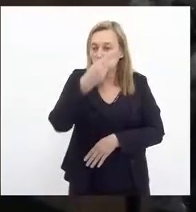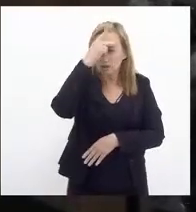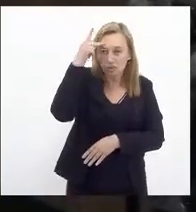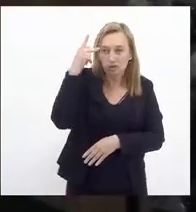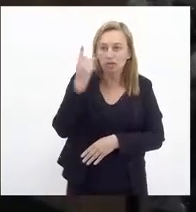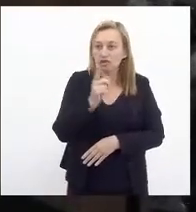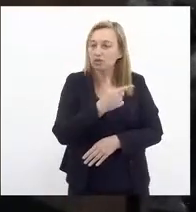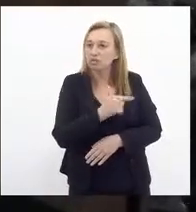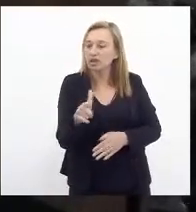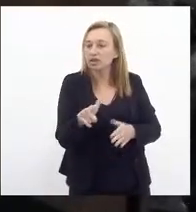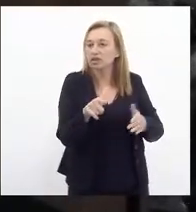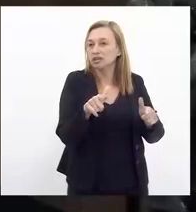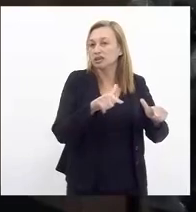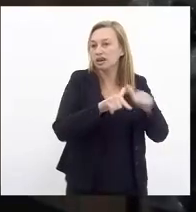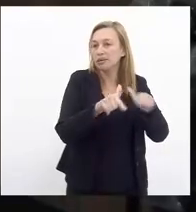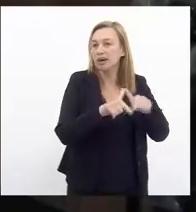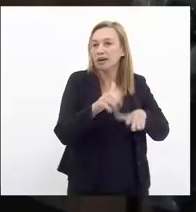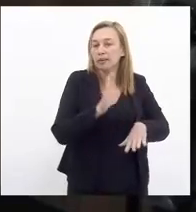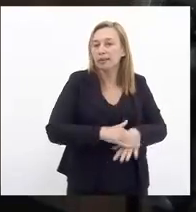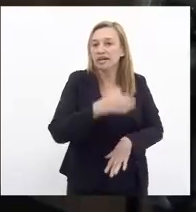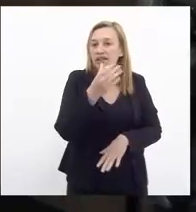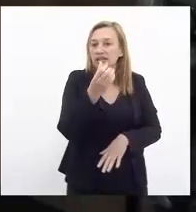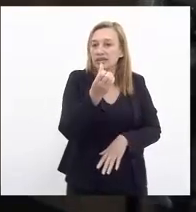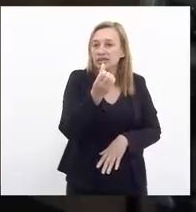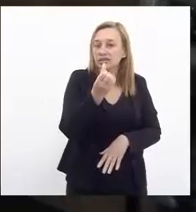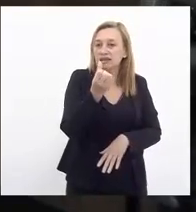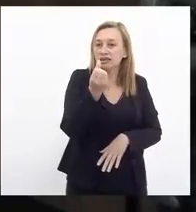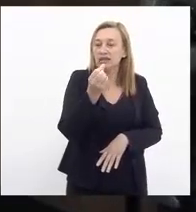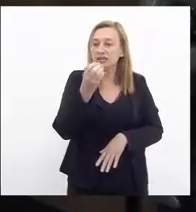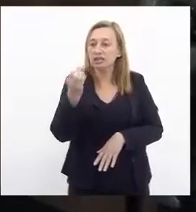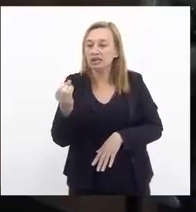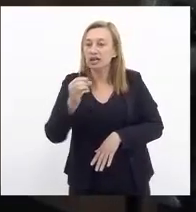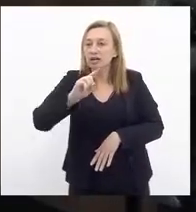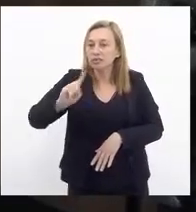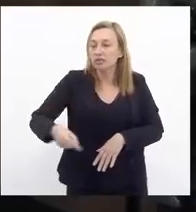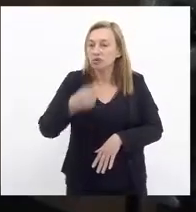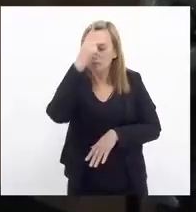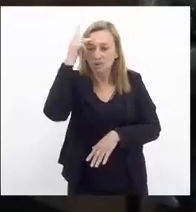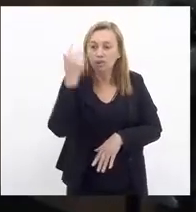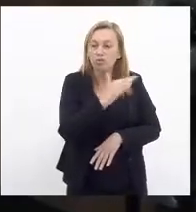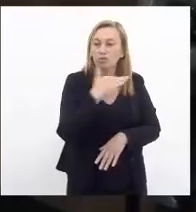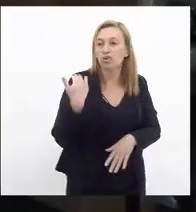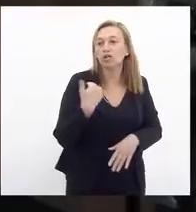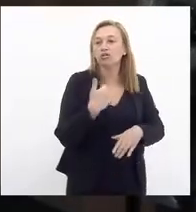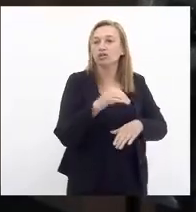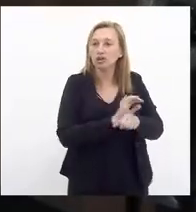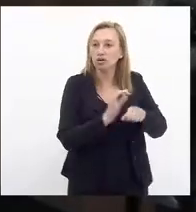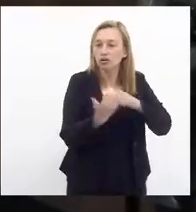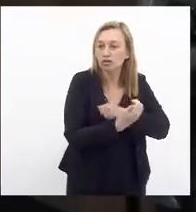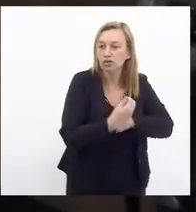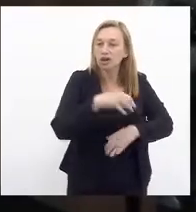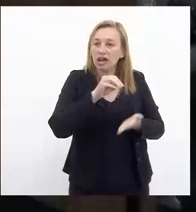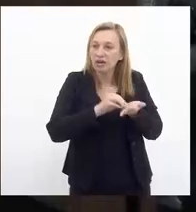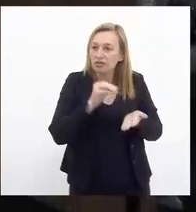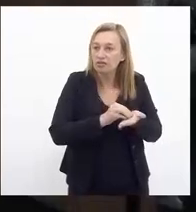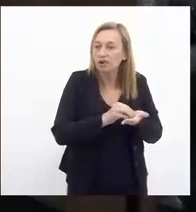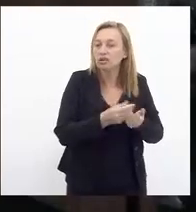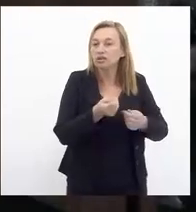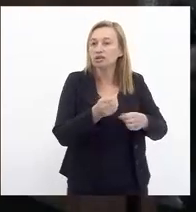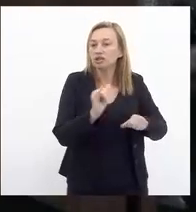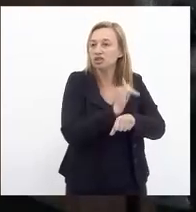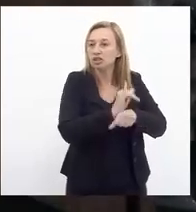mas 60 mil pessoas que morreram da convite mas da negligência da inoperância do Governo